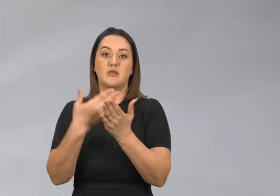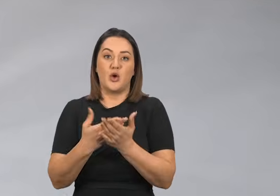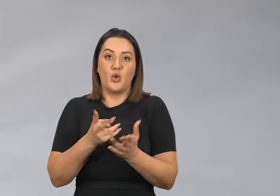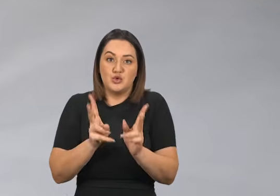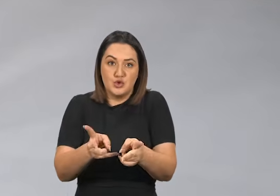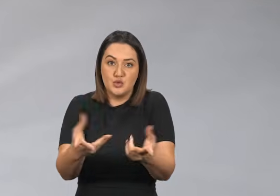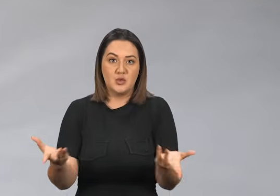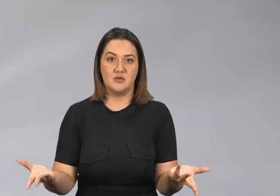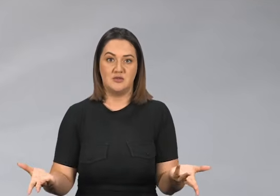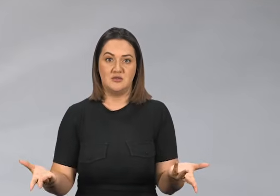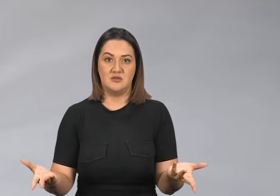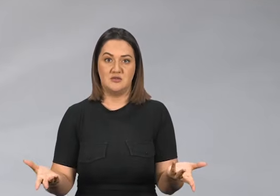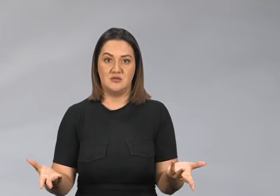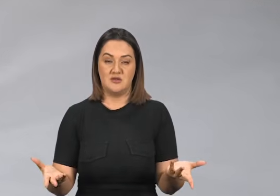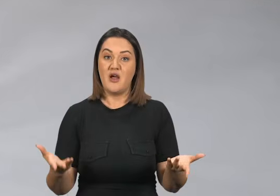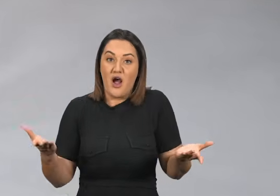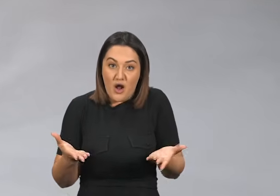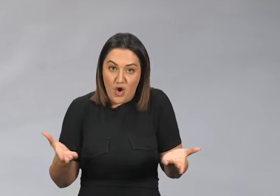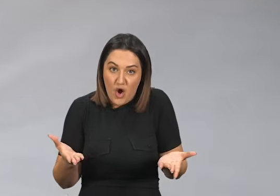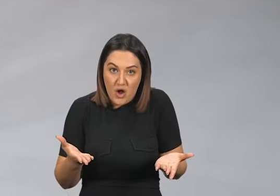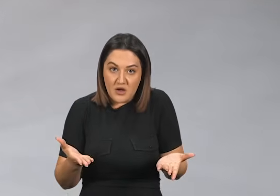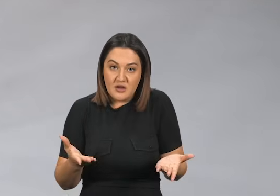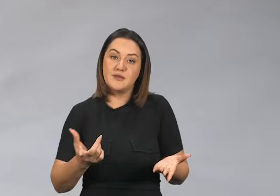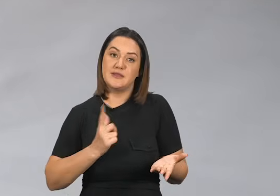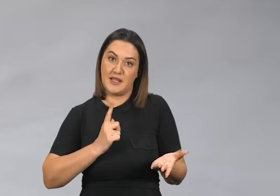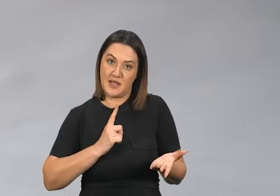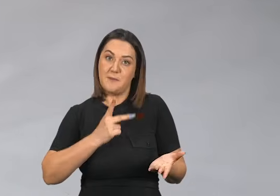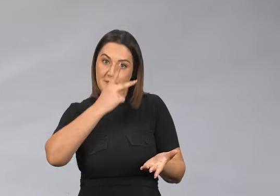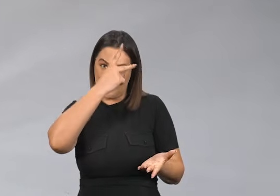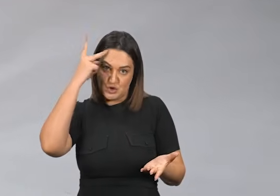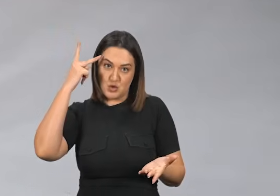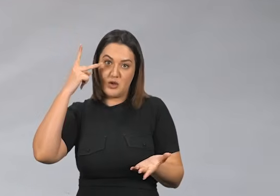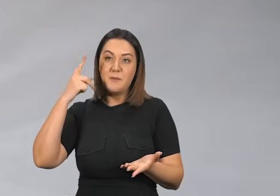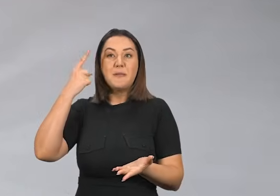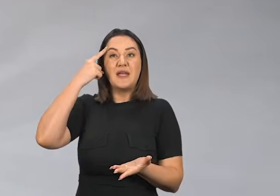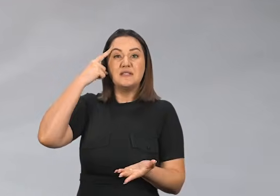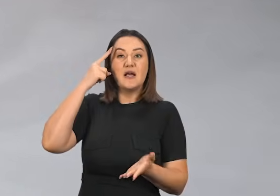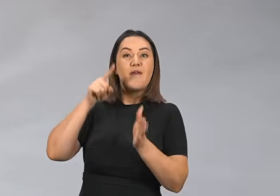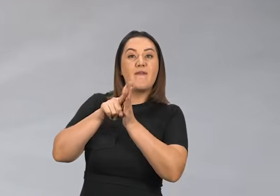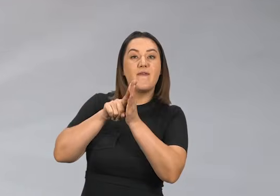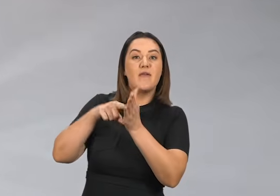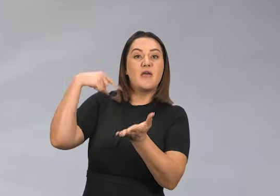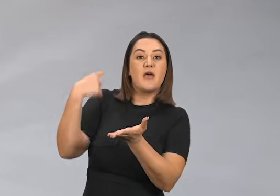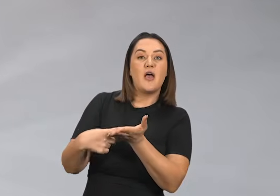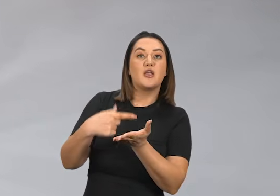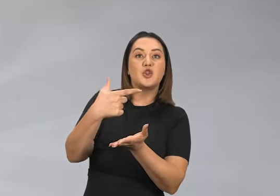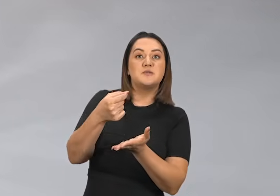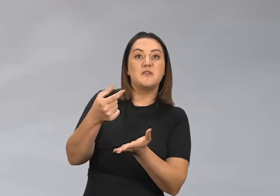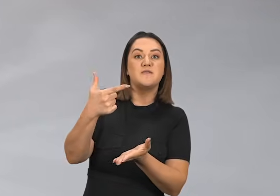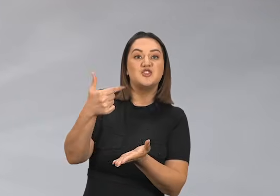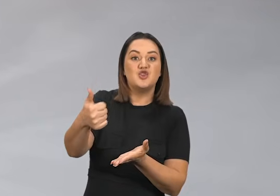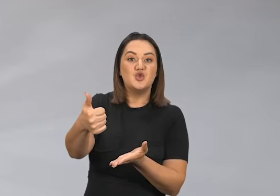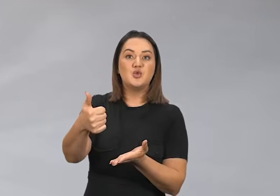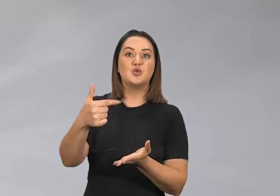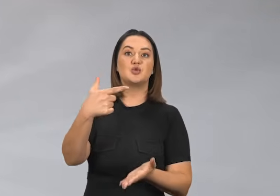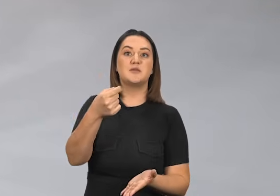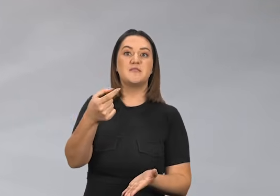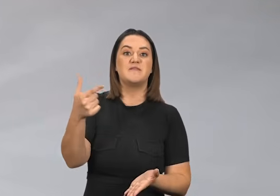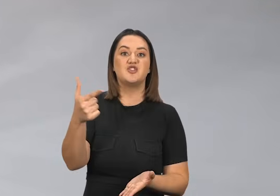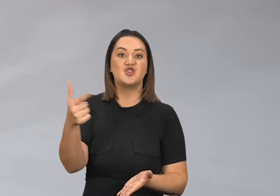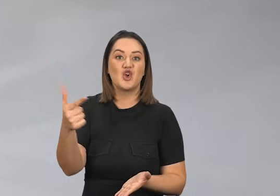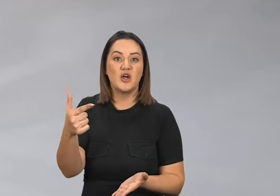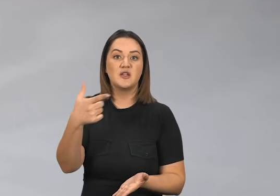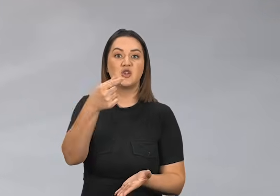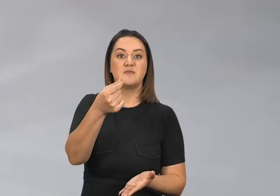marcando datas. E você sabe que agora mesmo, nesse momento, já tem gente marcando outras datas, para 2021,